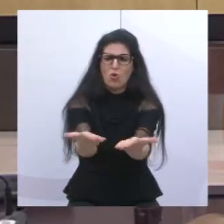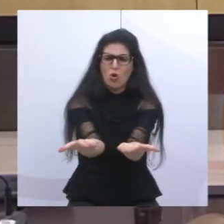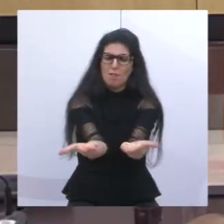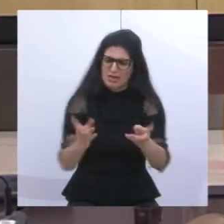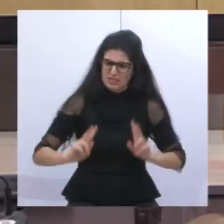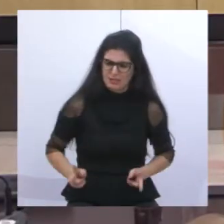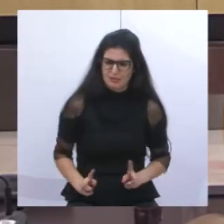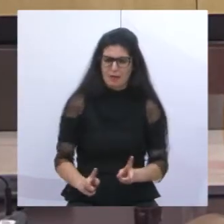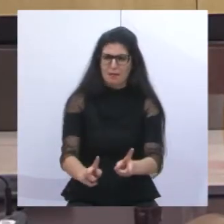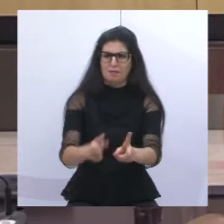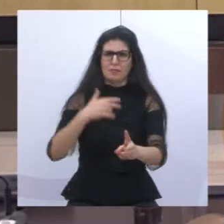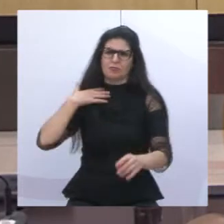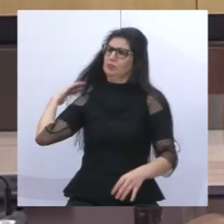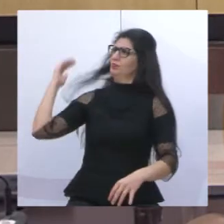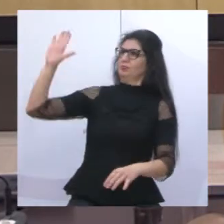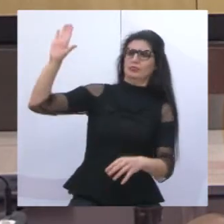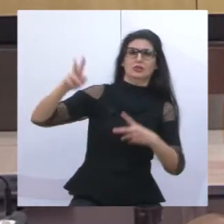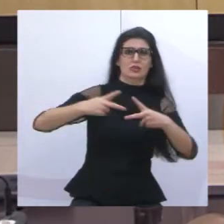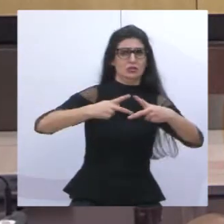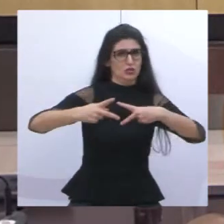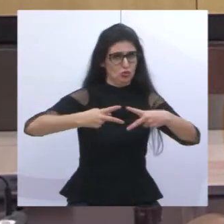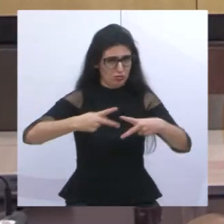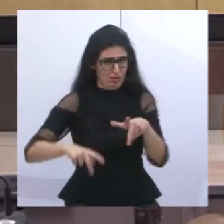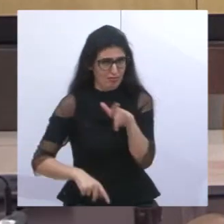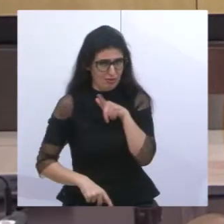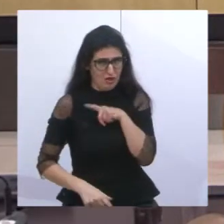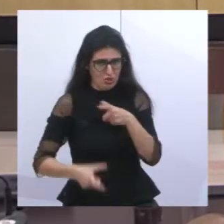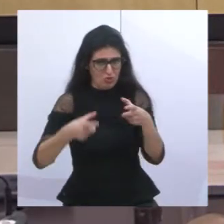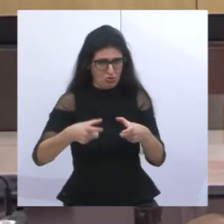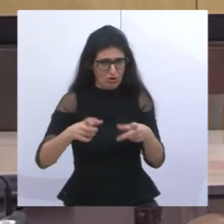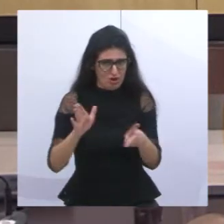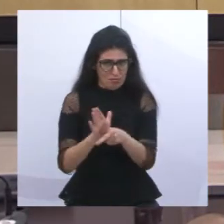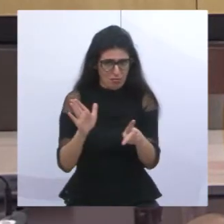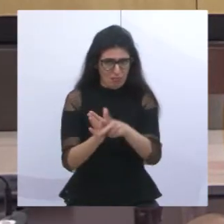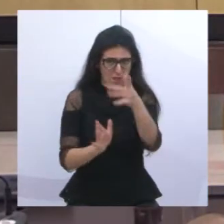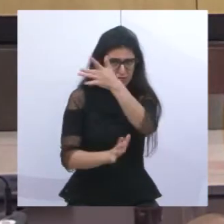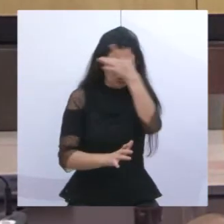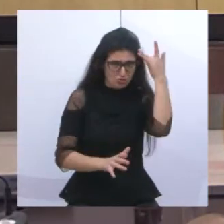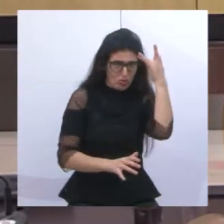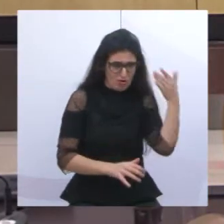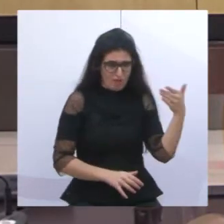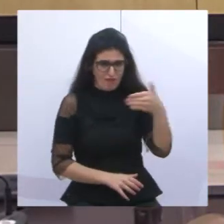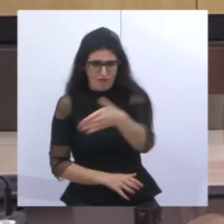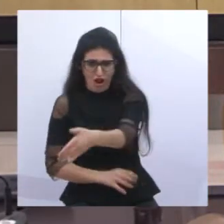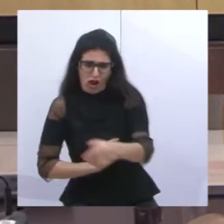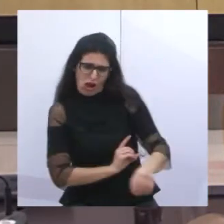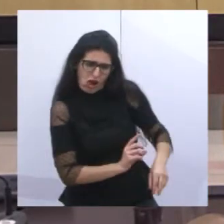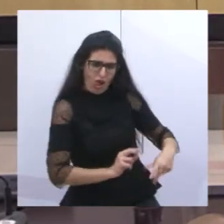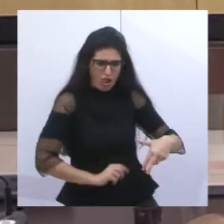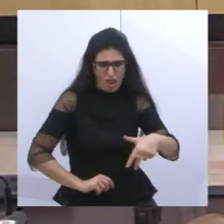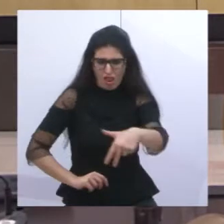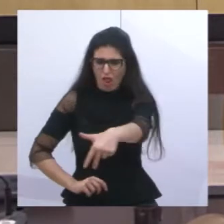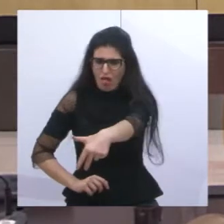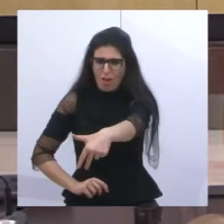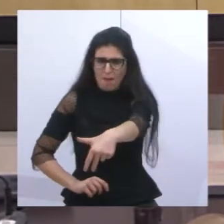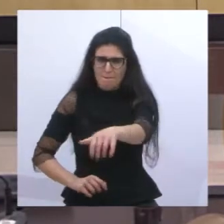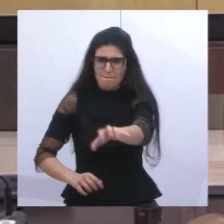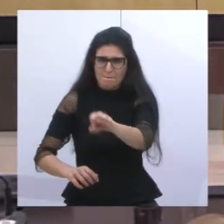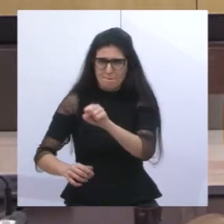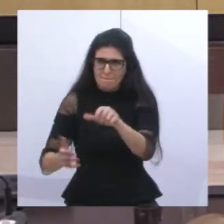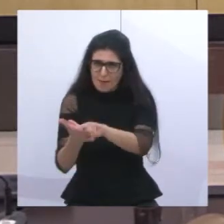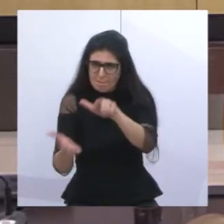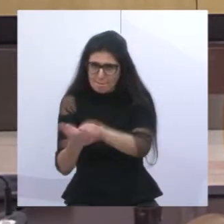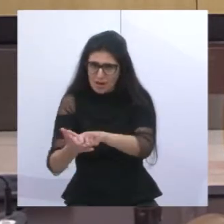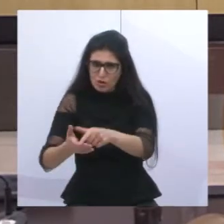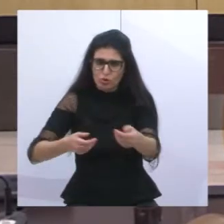Uma parte, vereador. São José dos Campos tem um local que o munícipe chega com a receita e troca. E pega o medicamento. Porém,